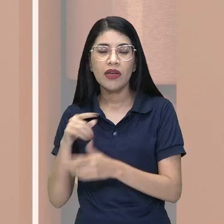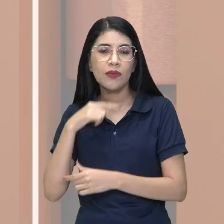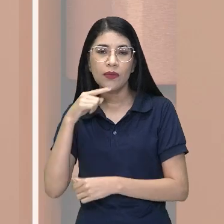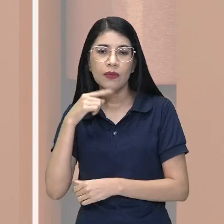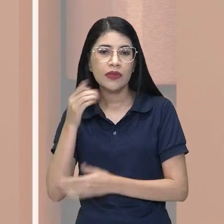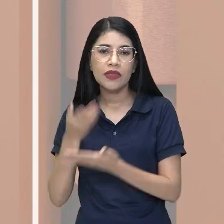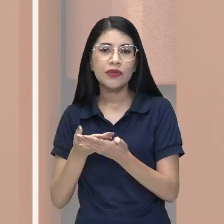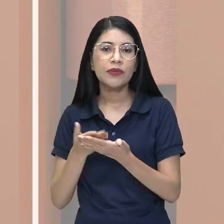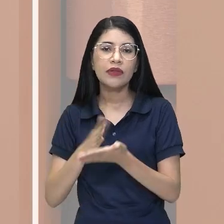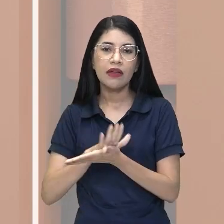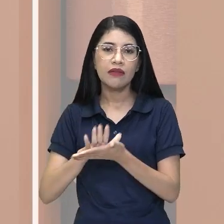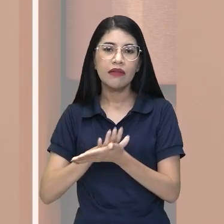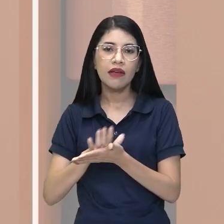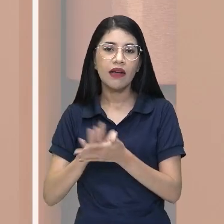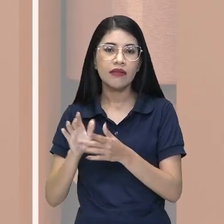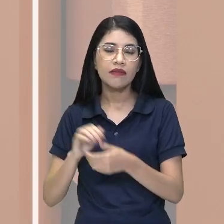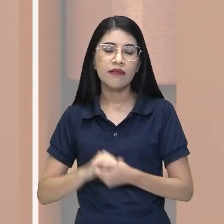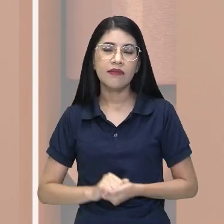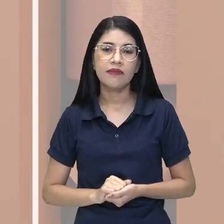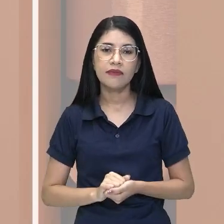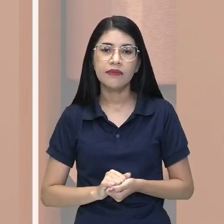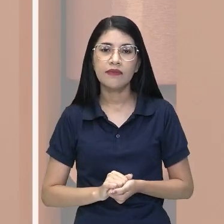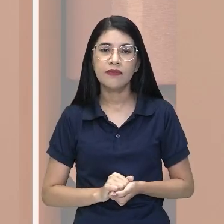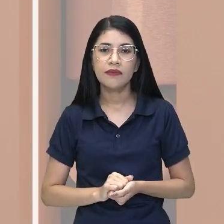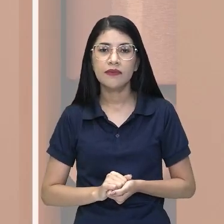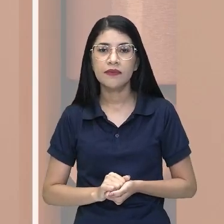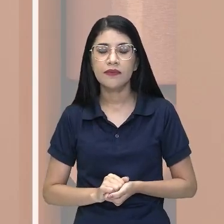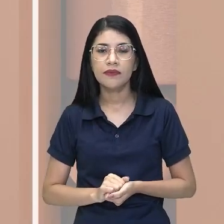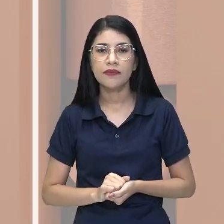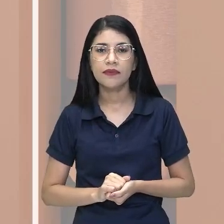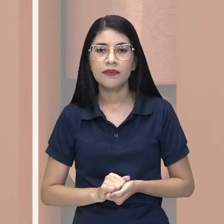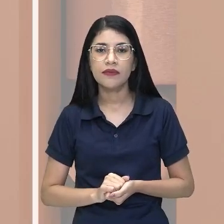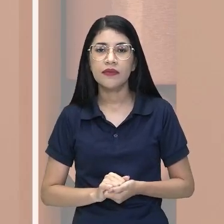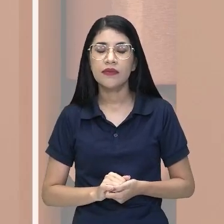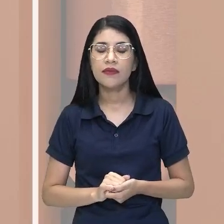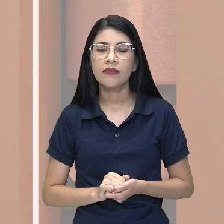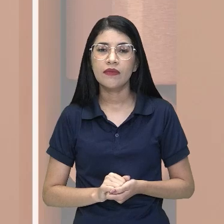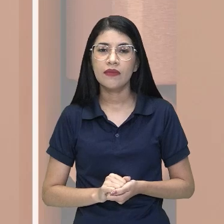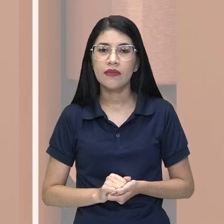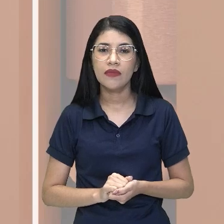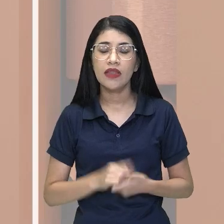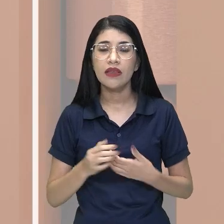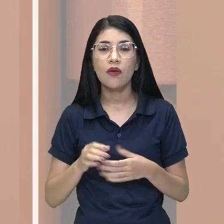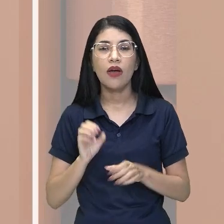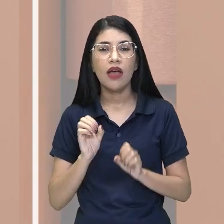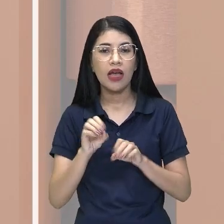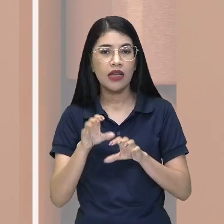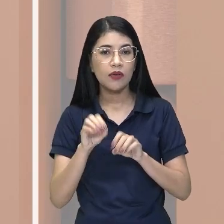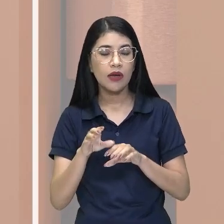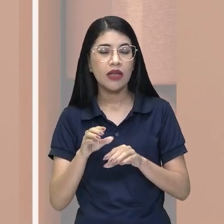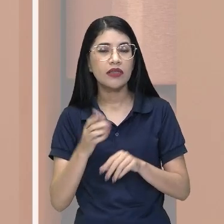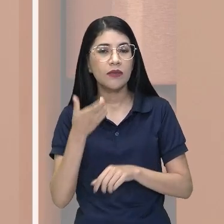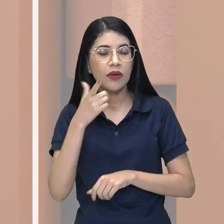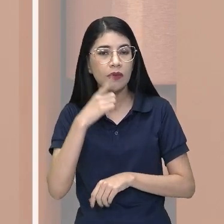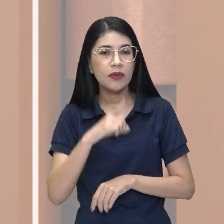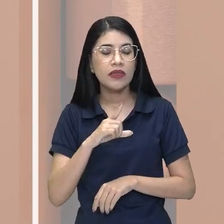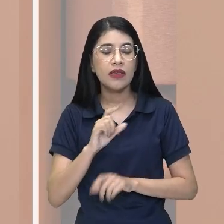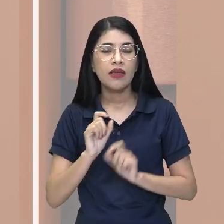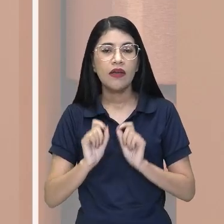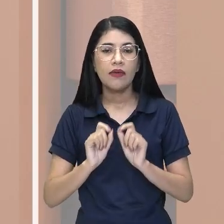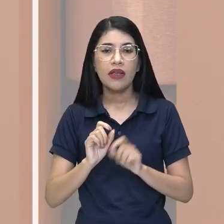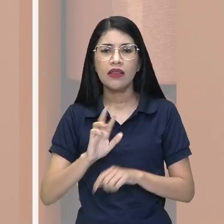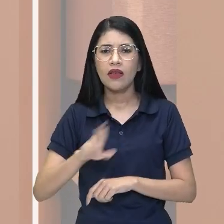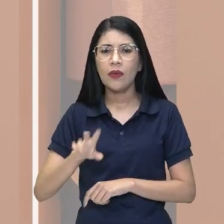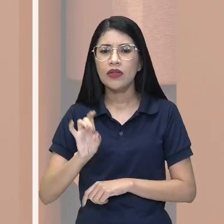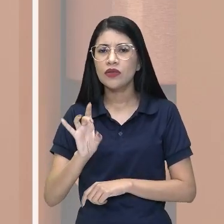que estão aí jogados a sua própria sorte. Então, a educação, né, o acesso à educação, claro que não é só os